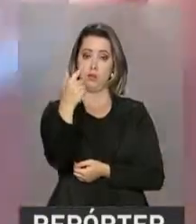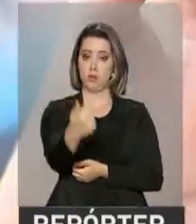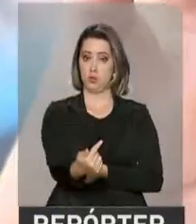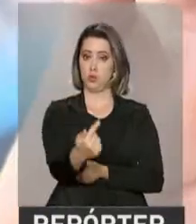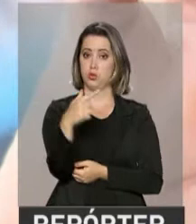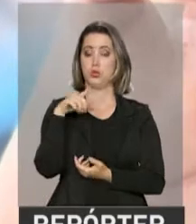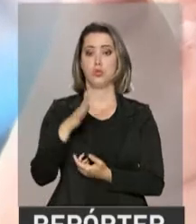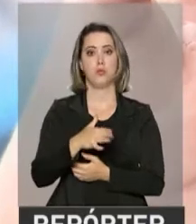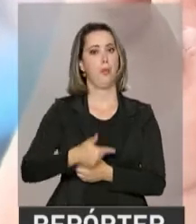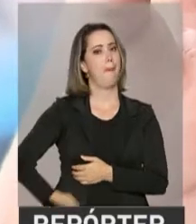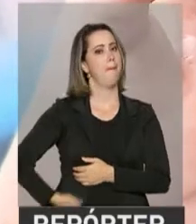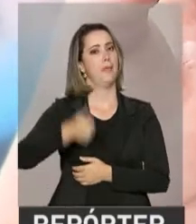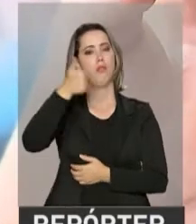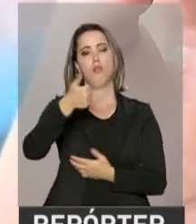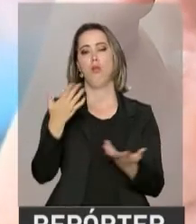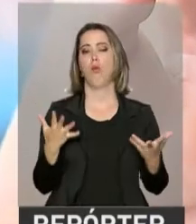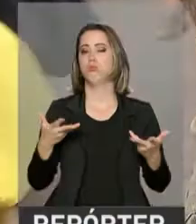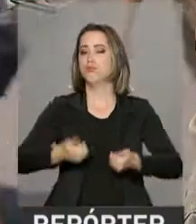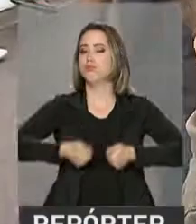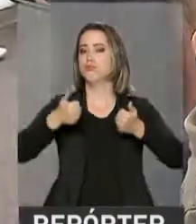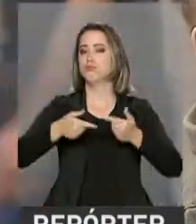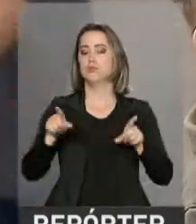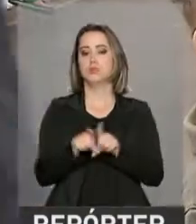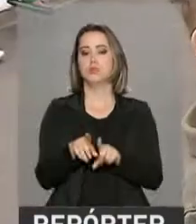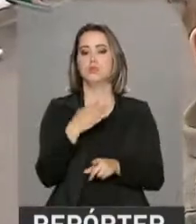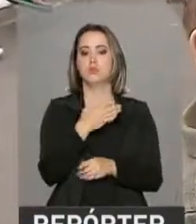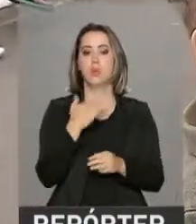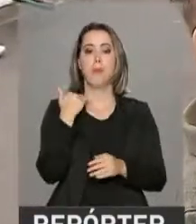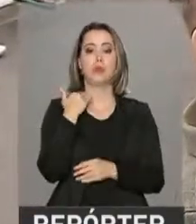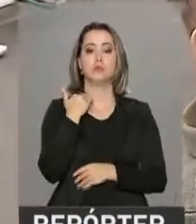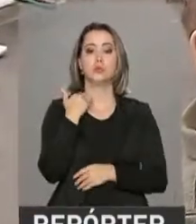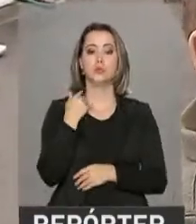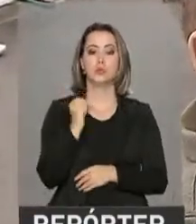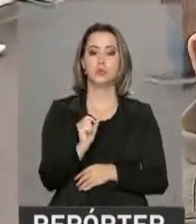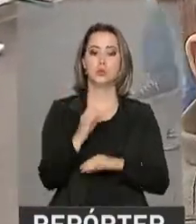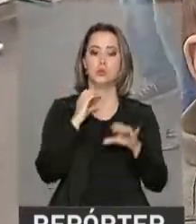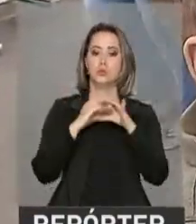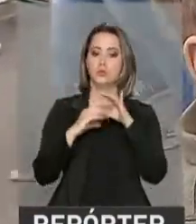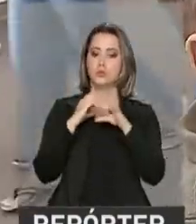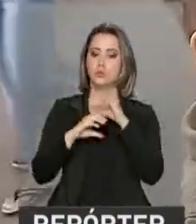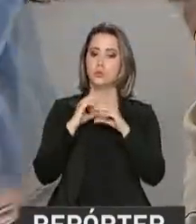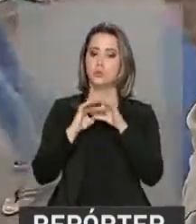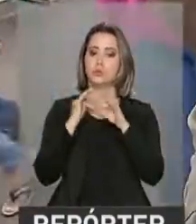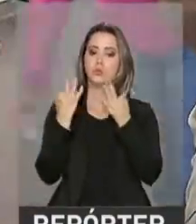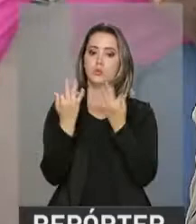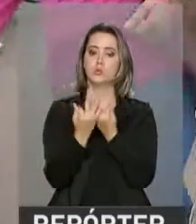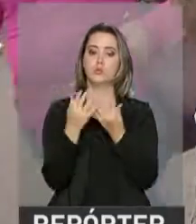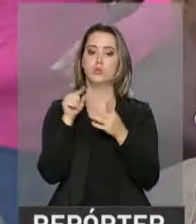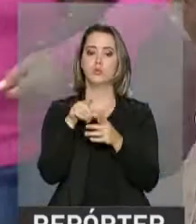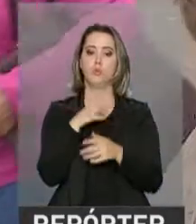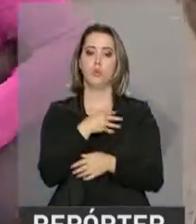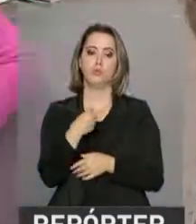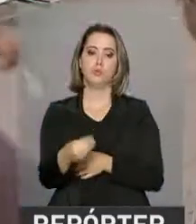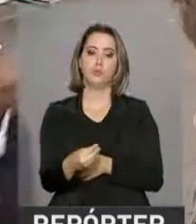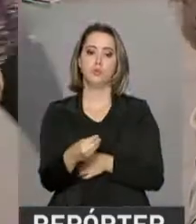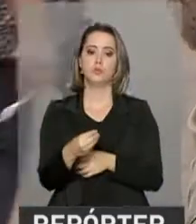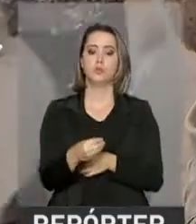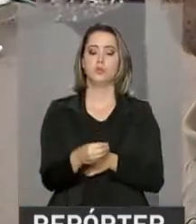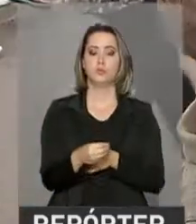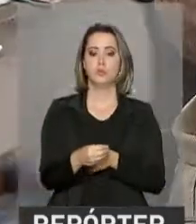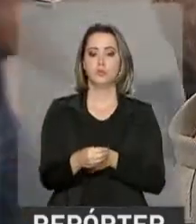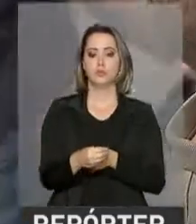serviço ficou ainda mais eficiente deve banco comunicar com os famílias os filhos